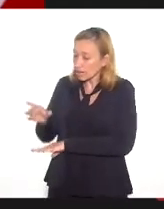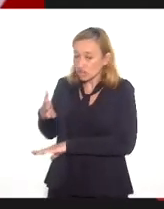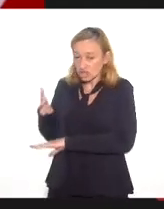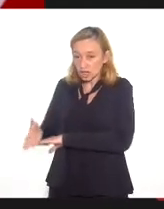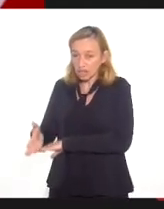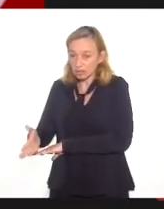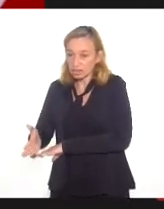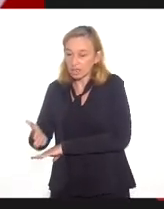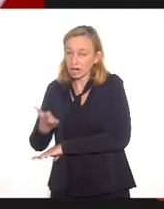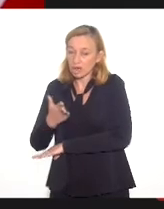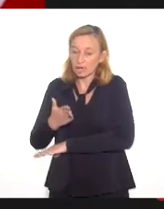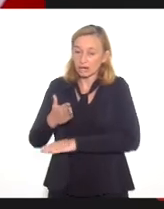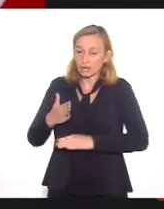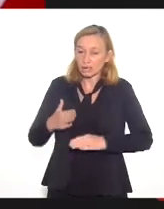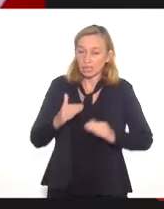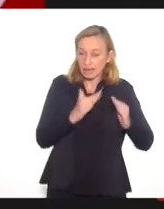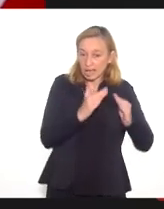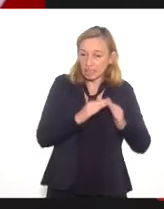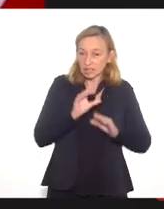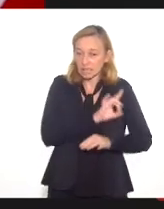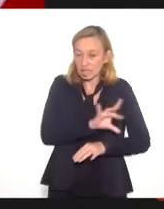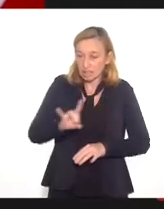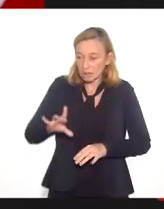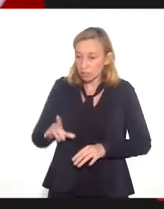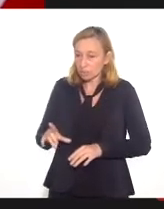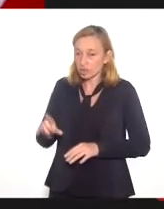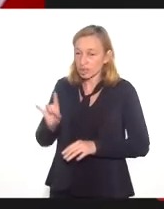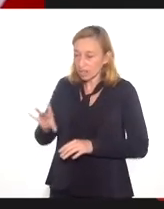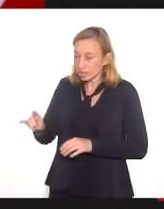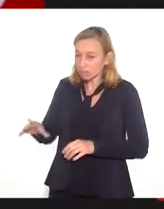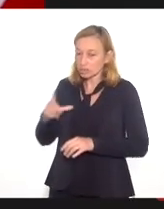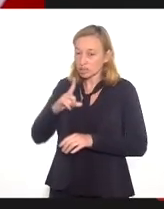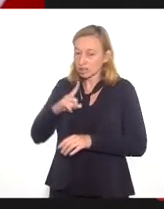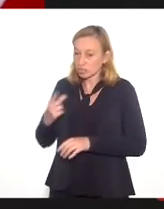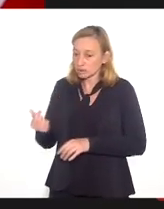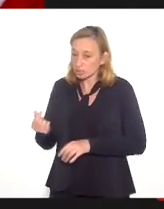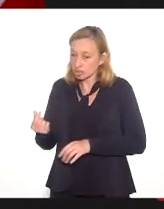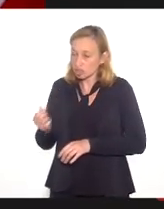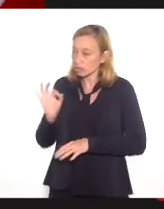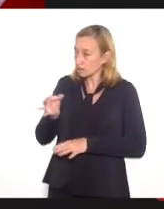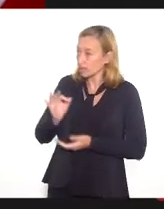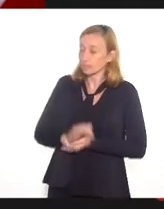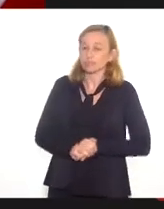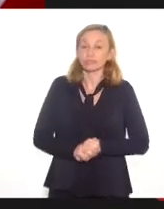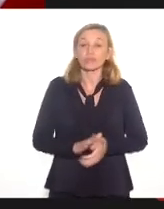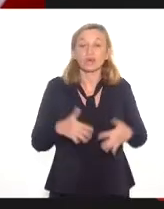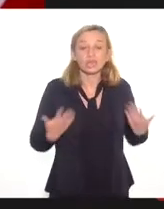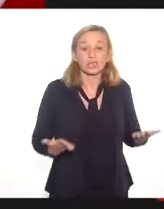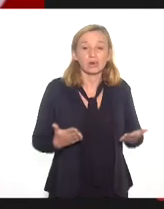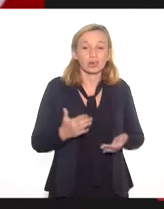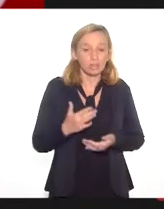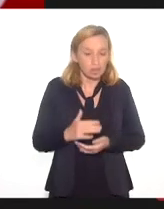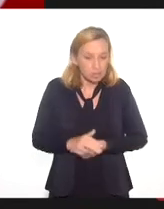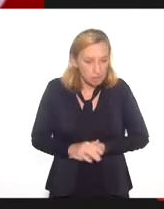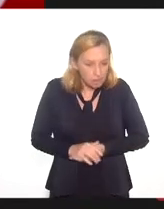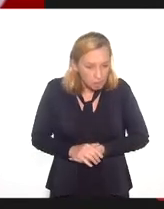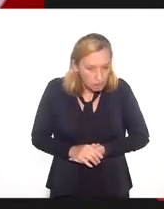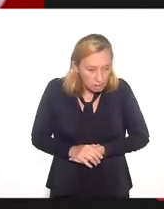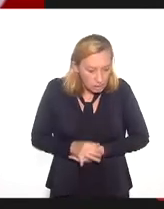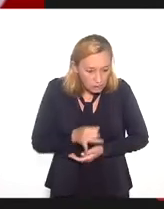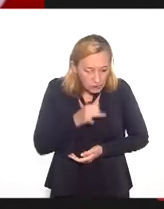sem essa essa exploração do trabalho então eu acho que são exemplos né